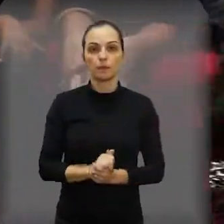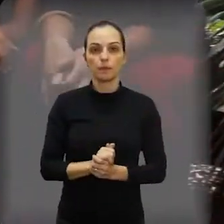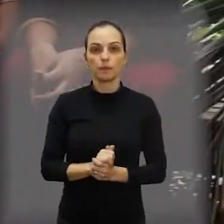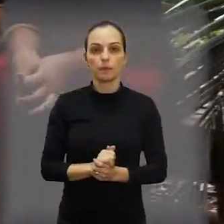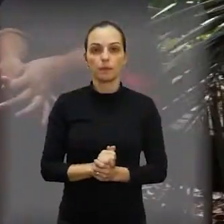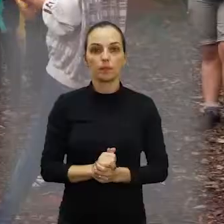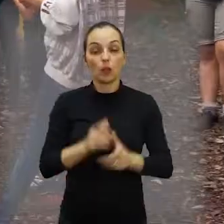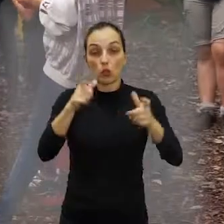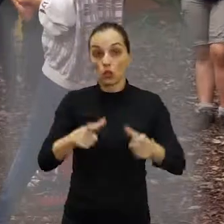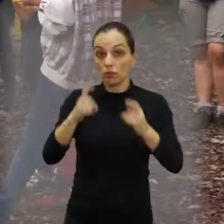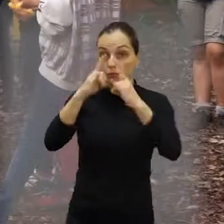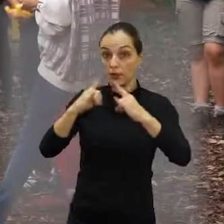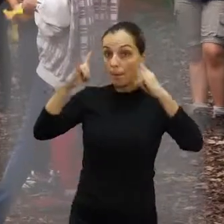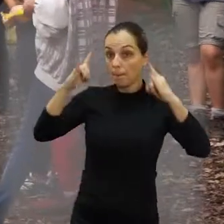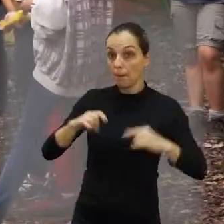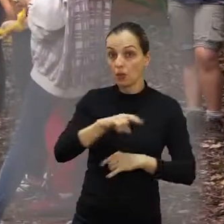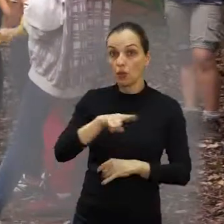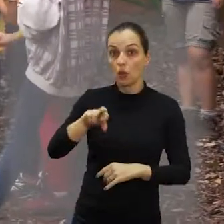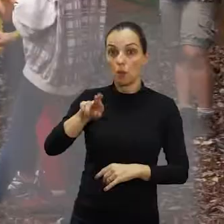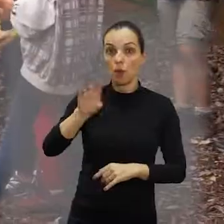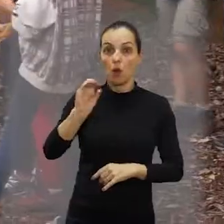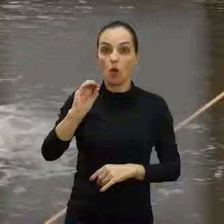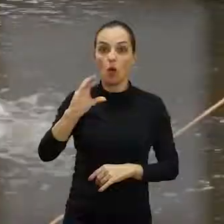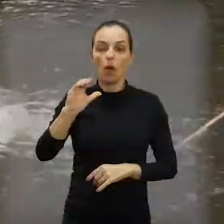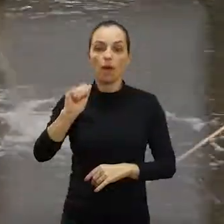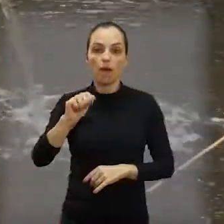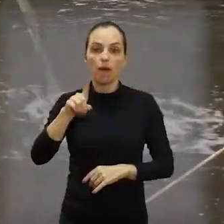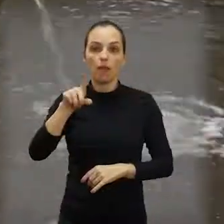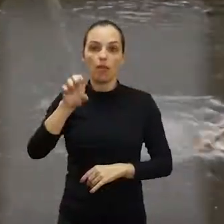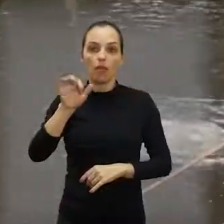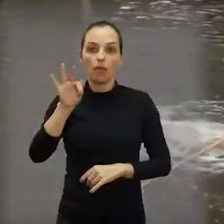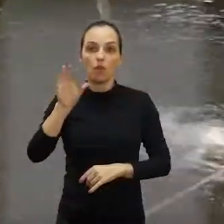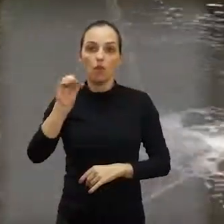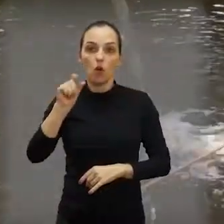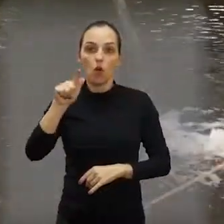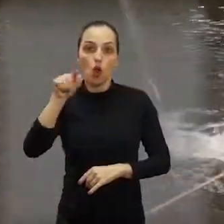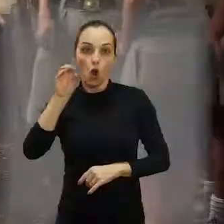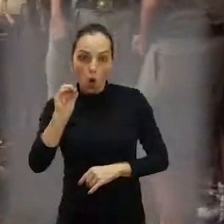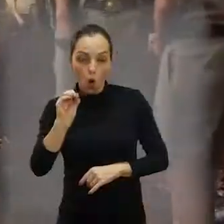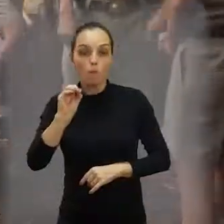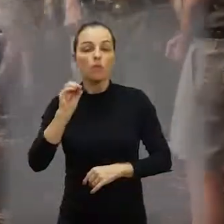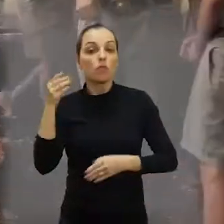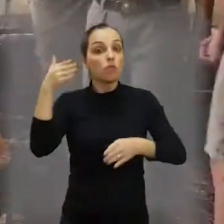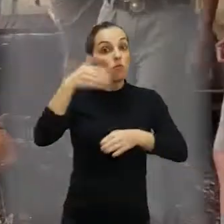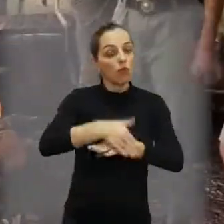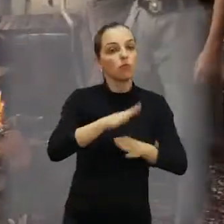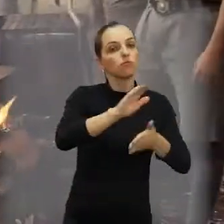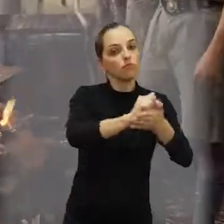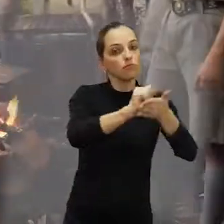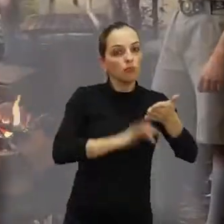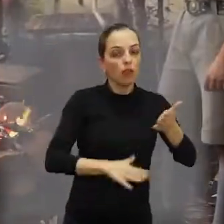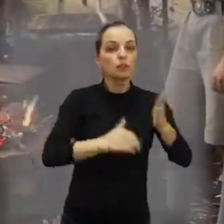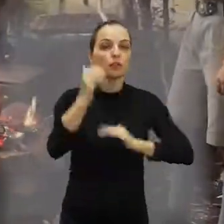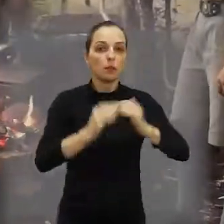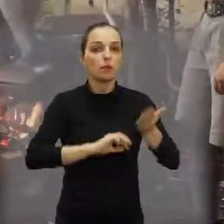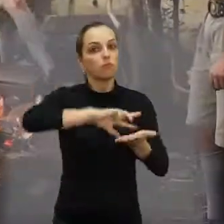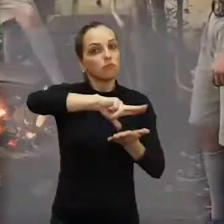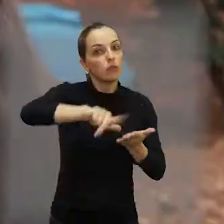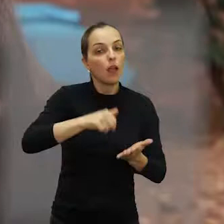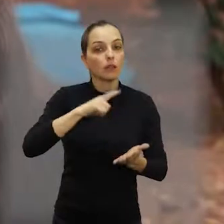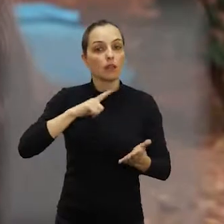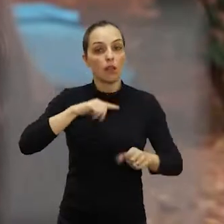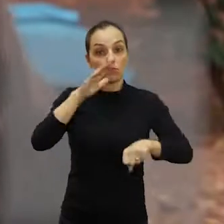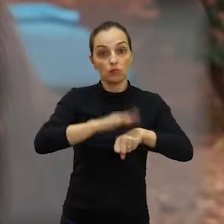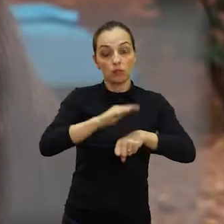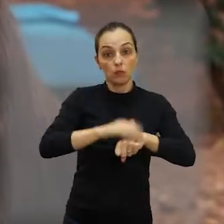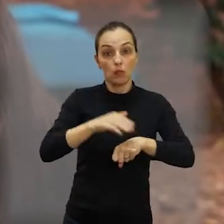renda. Foi o que aconteceu no acampamento Roca de Fogo por meio de atividades promovidas por um grupo de escoteiros de Araraquara. A